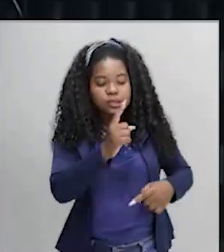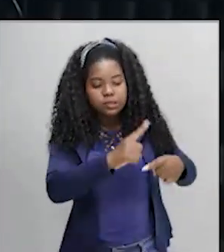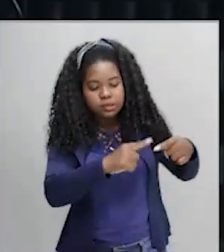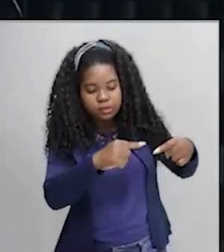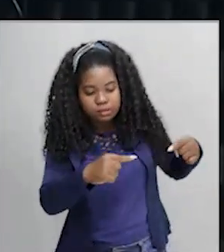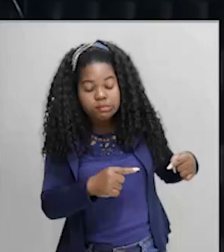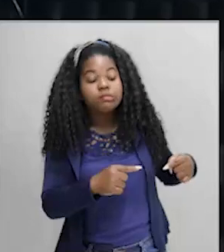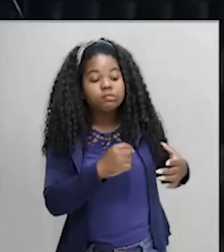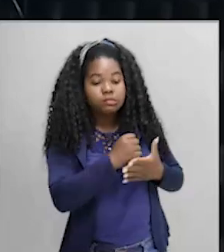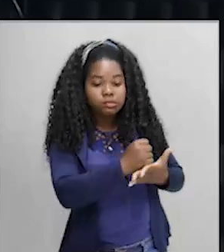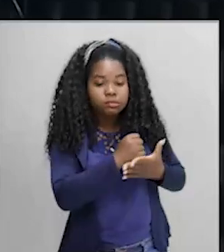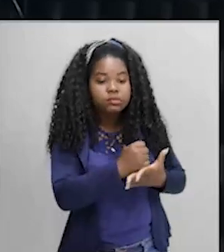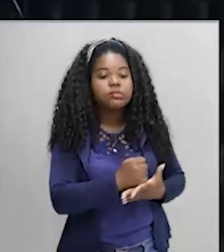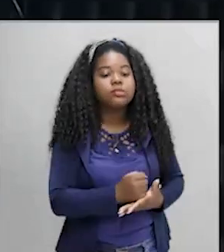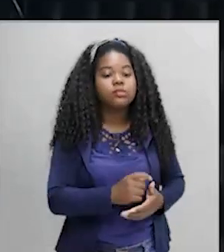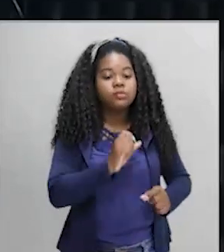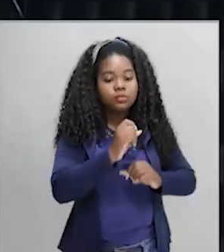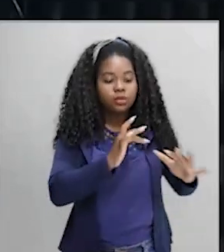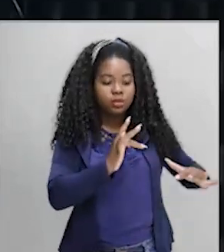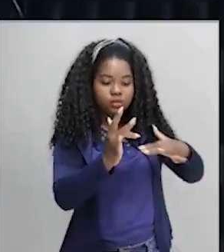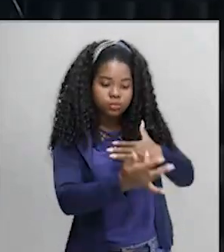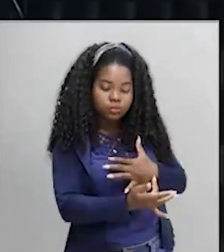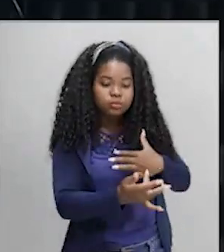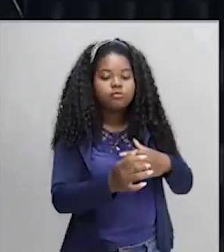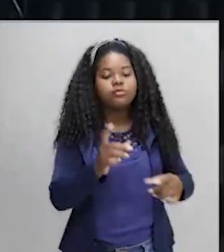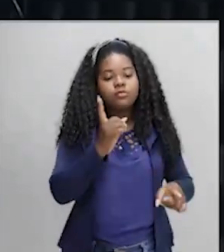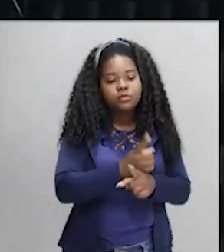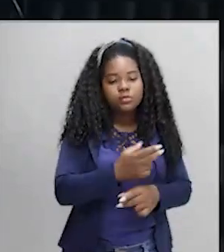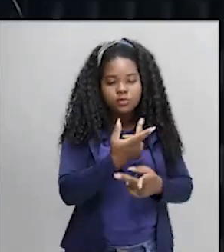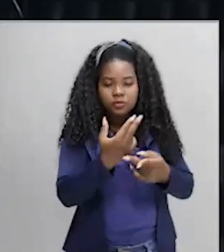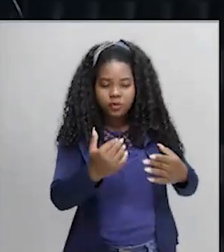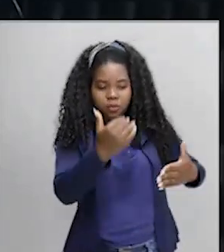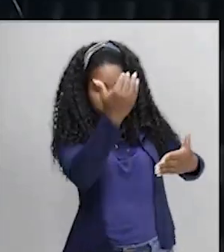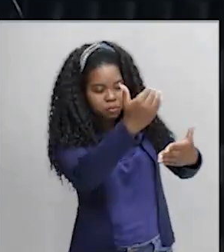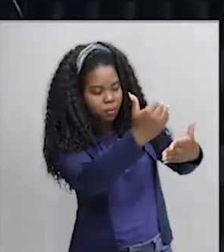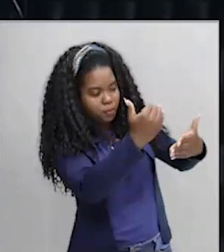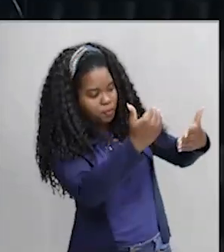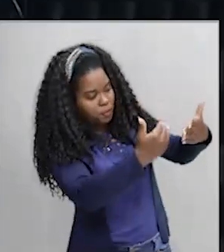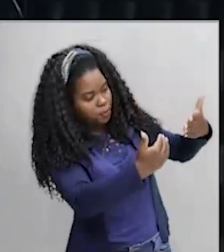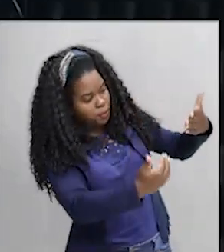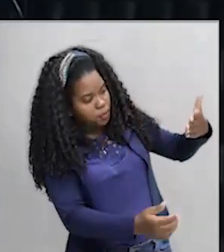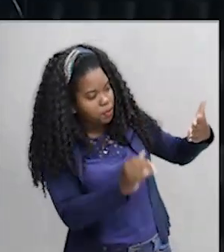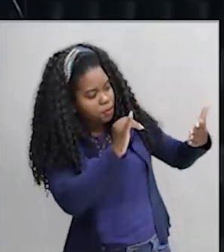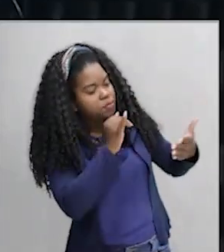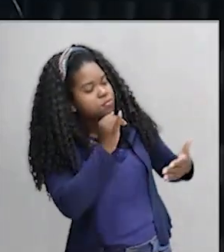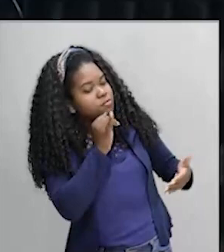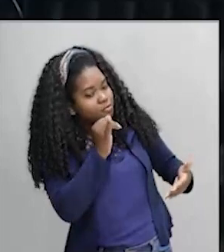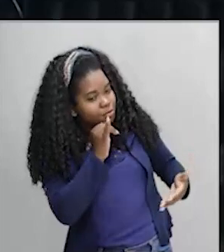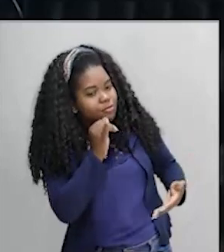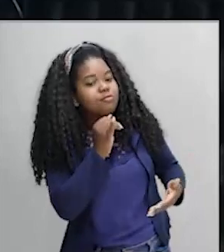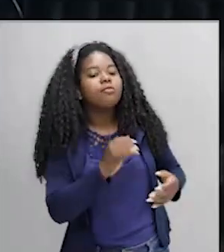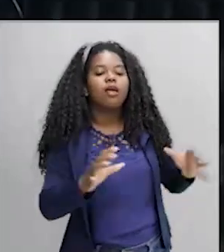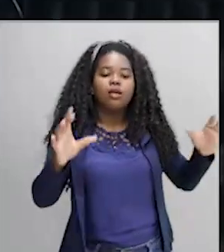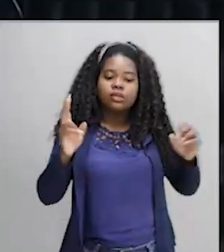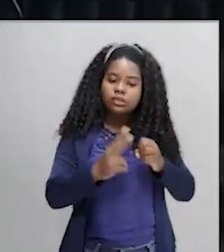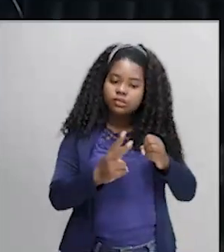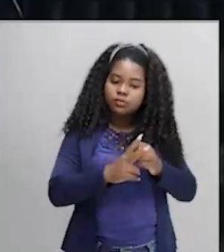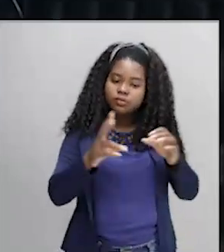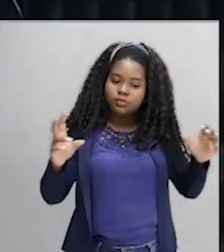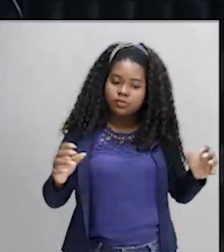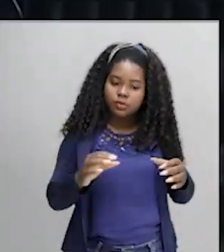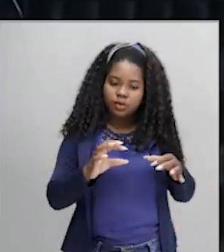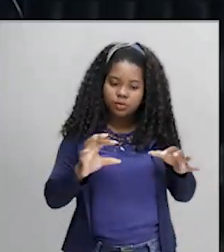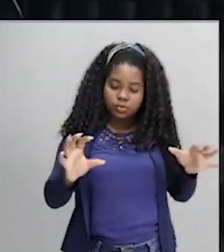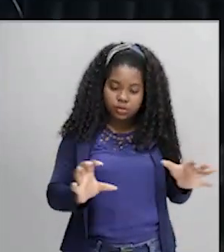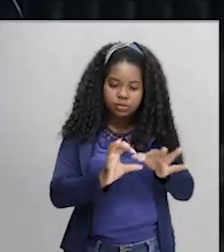apoio, vocês vão, na plataforma Gonçalves Dias, vocês vão encontrar a lista de alguns exemplos de verbos inseparáveis e verbos